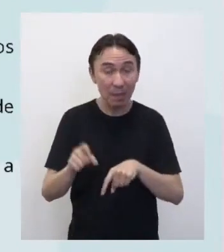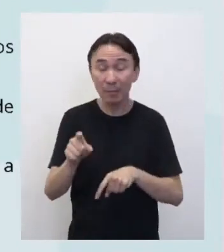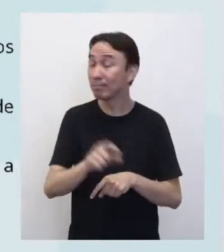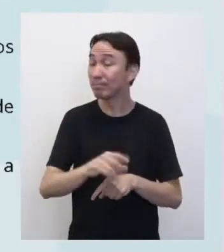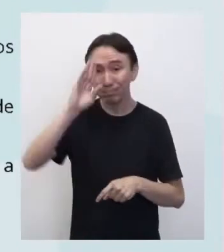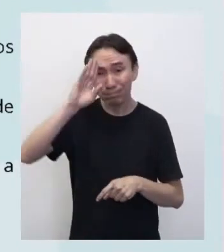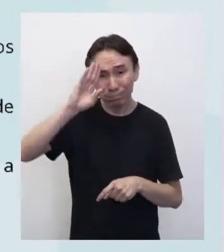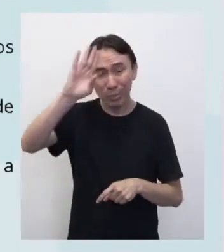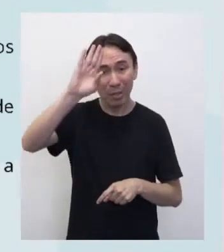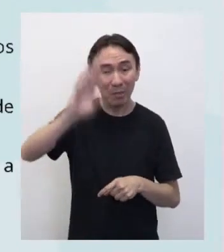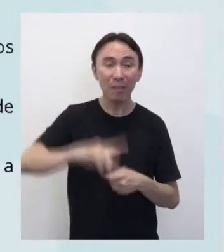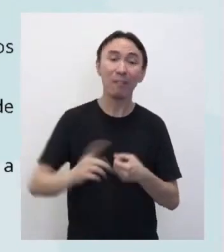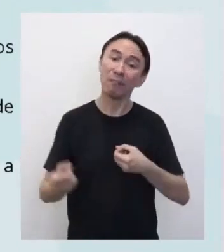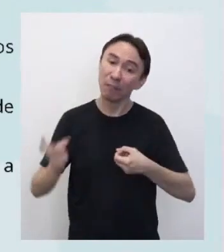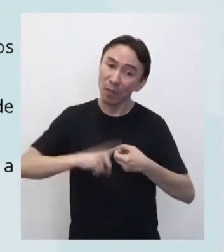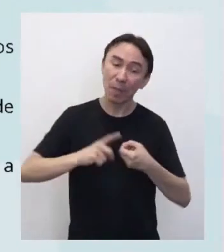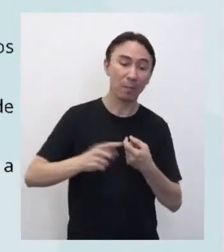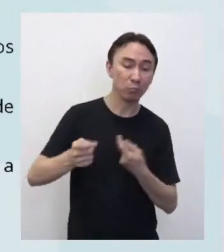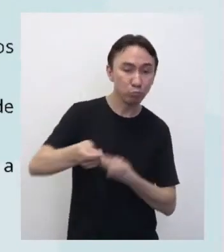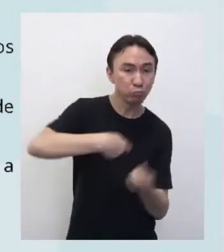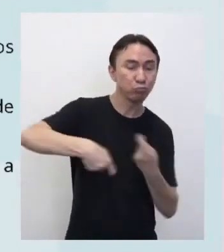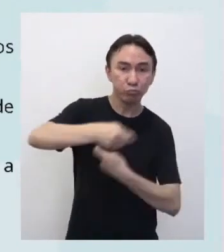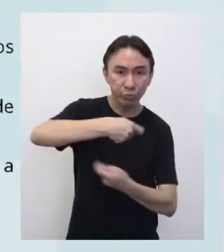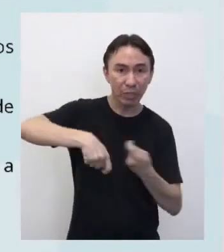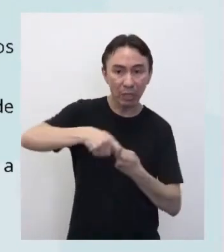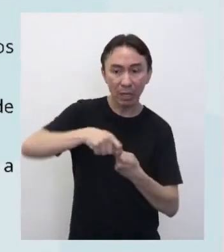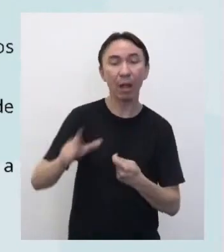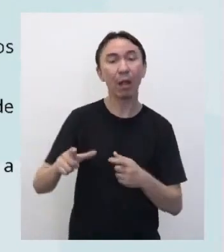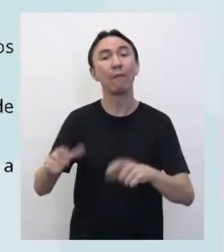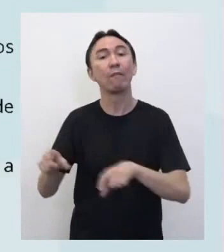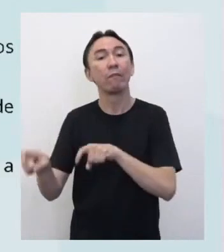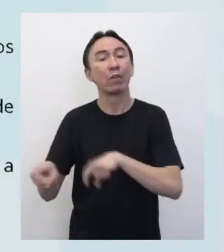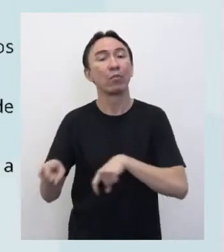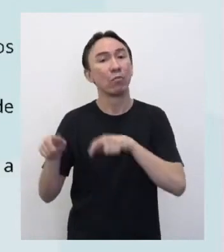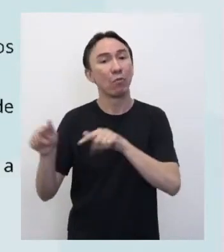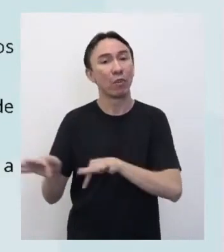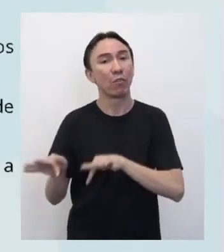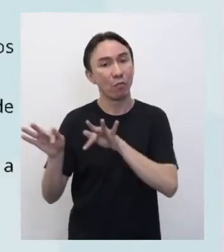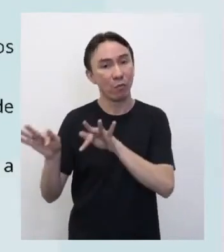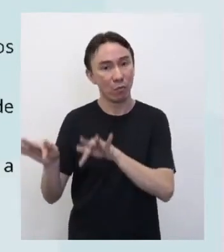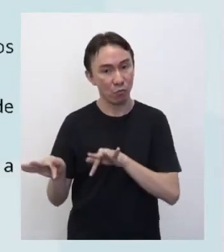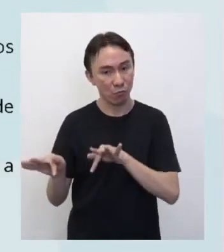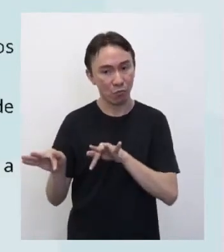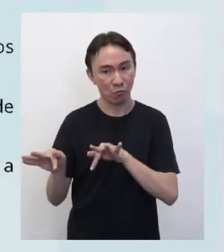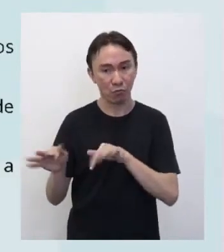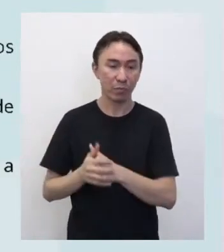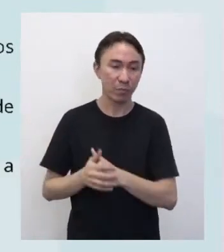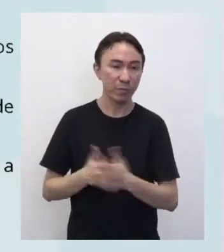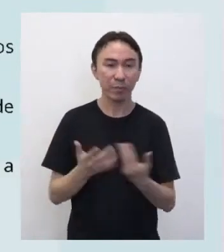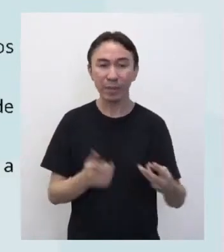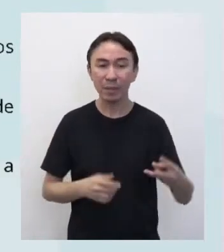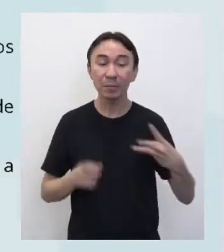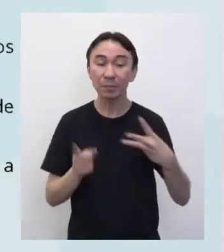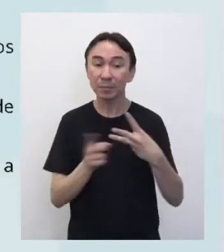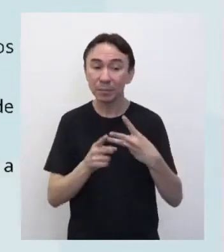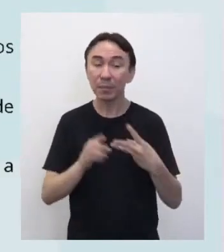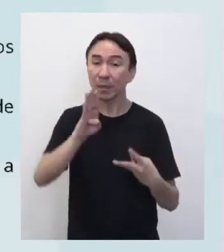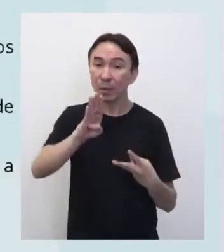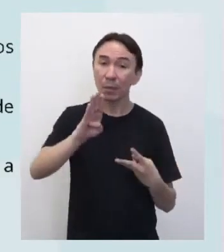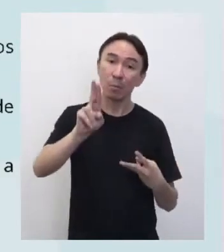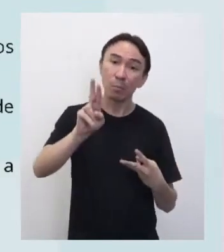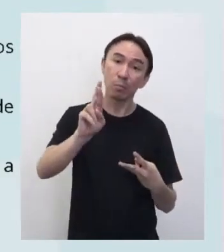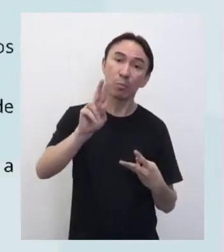do comércio nos feudos. Verdadeiro ou falso? Os burgos foram cidades fundadas pelos